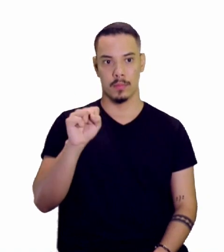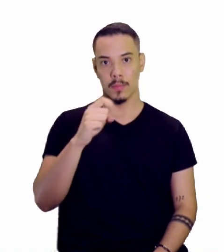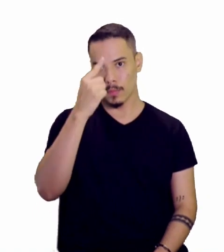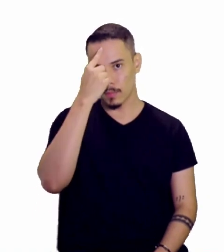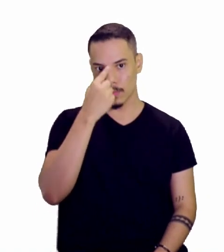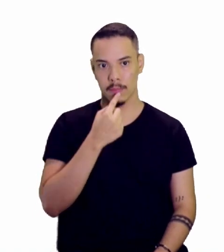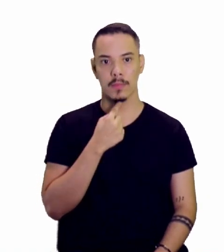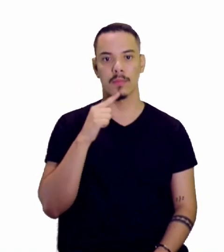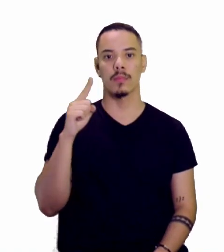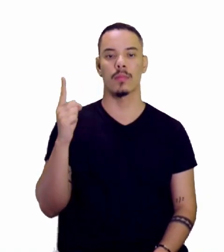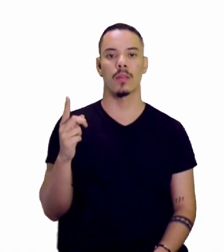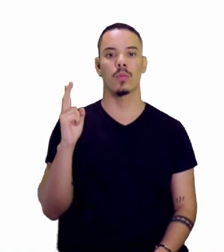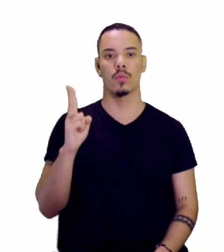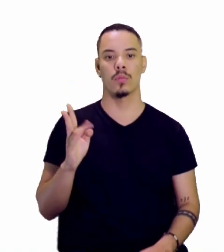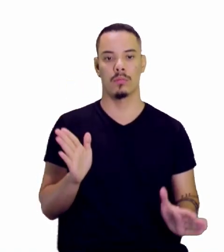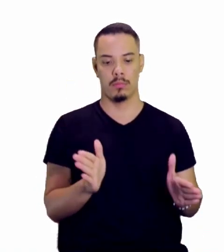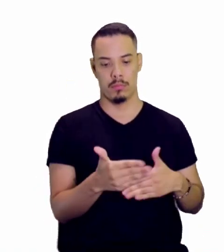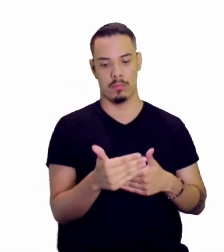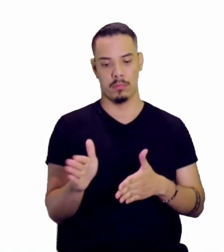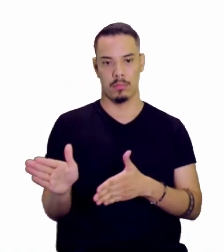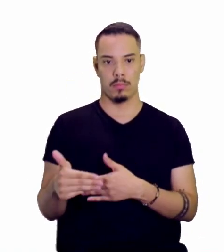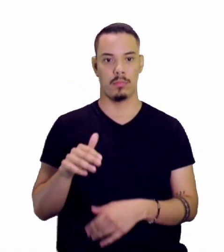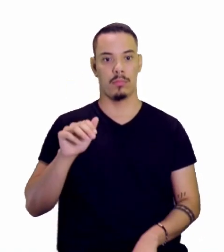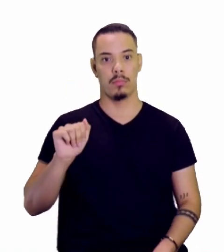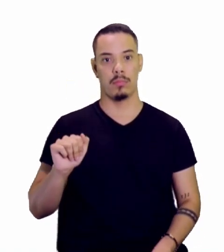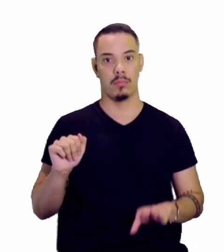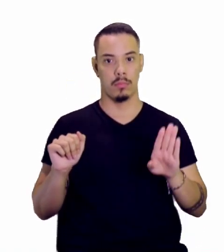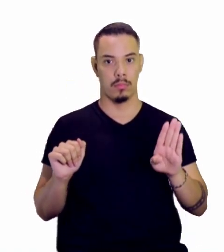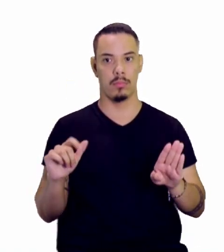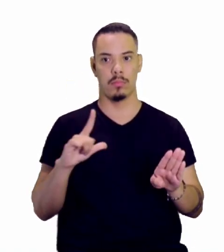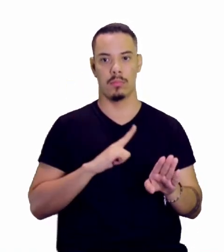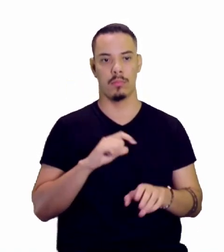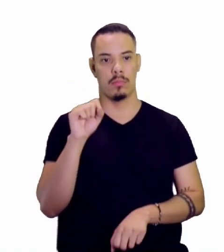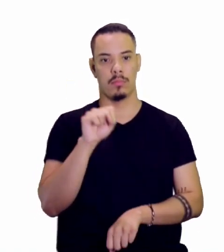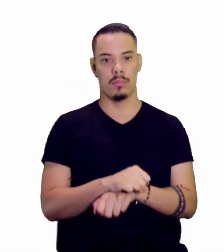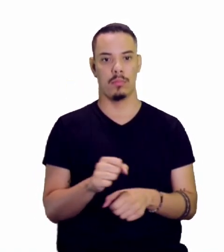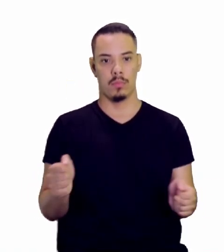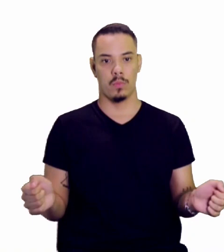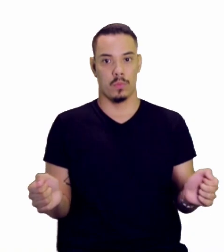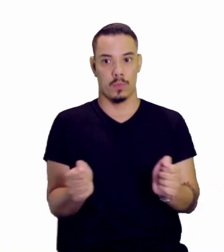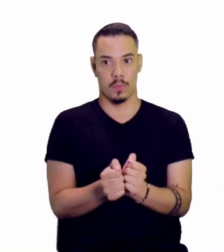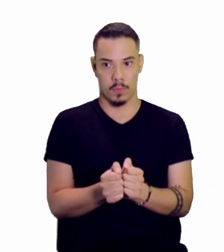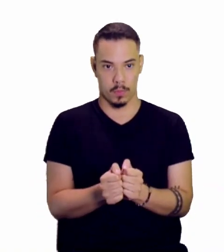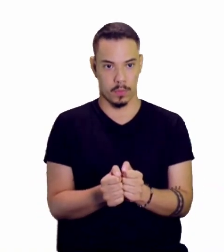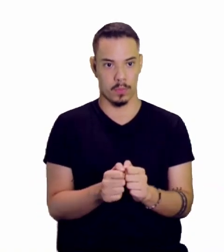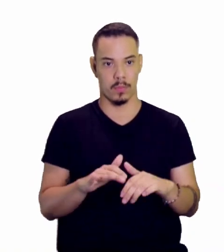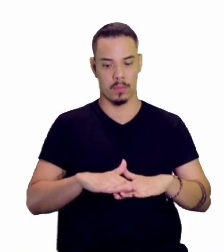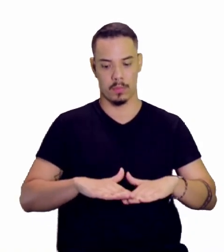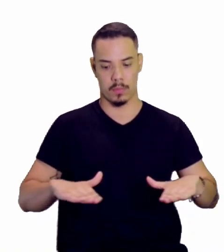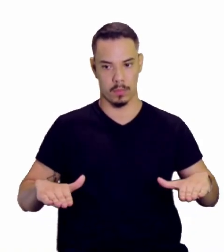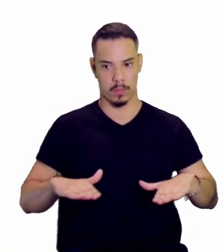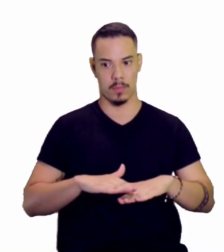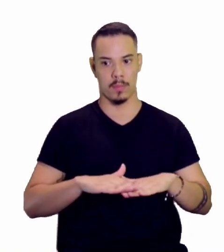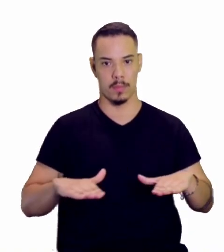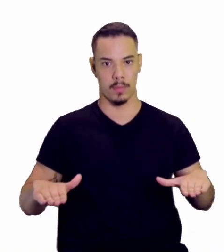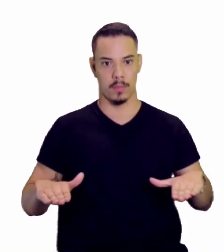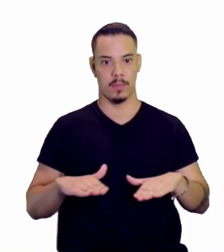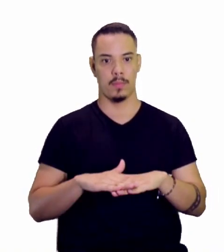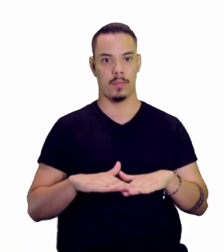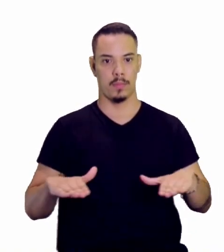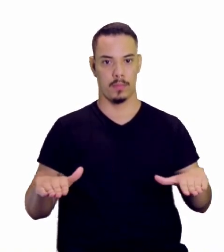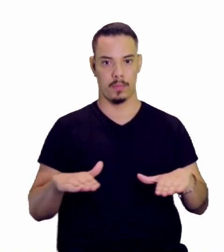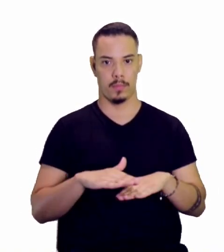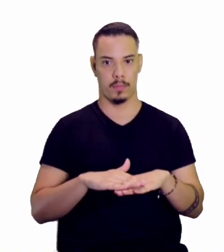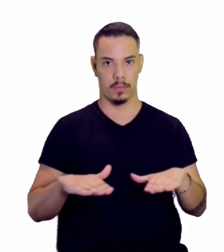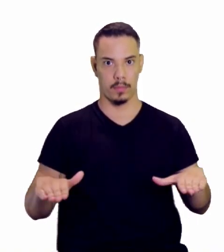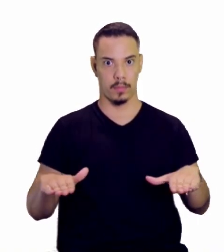2 caixas, A e B, estão apoiadas em repouso sobre uma superfície plana e horizontal, olha